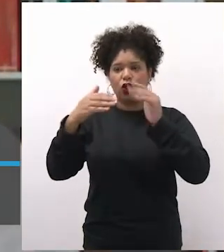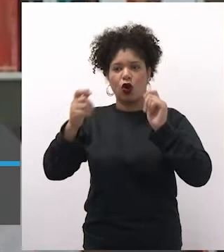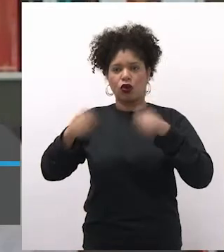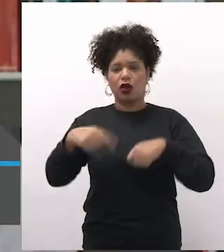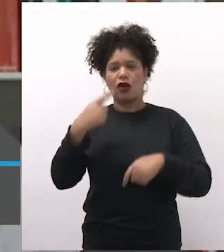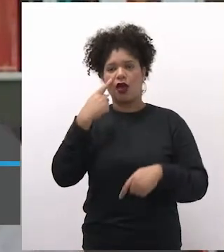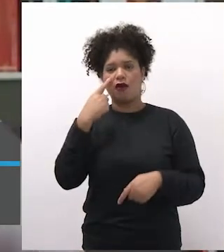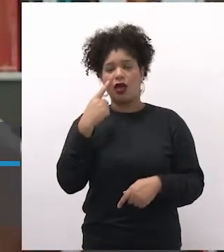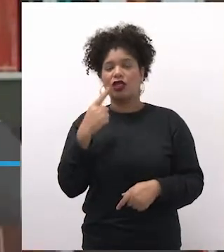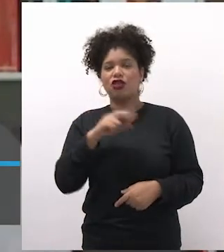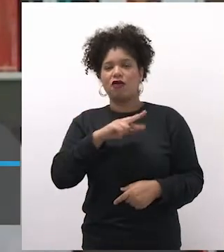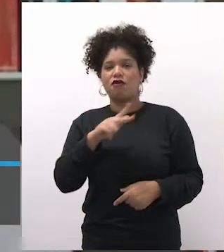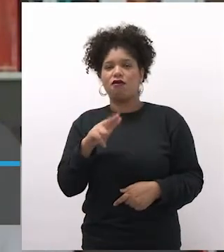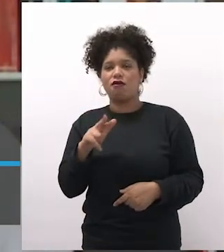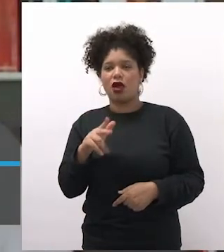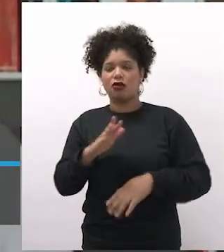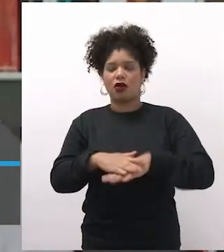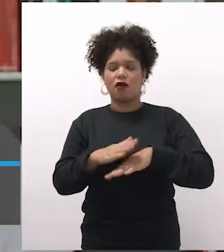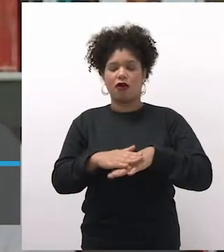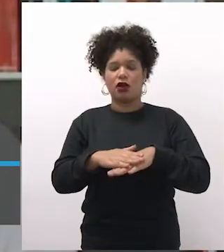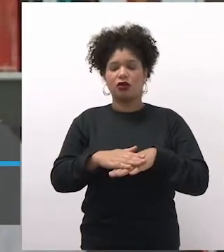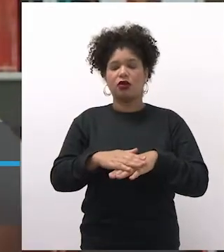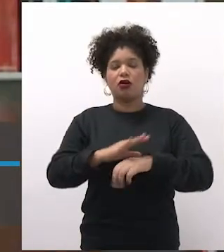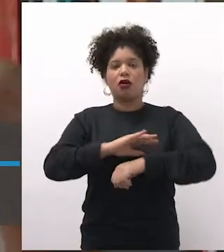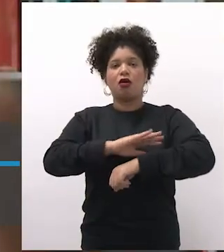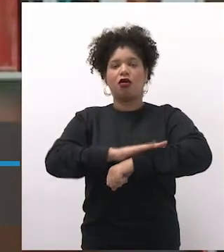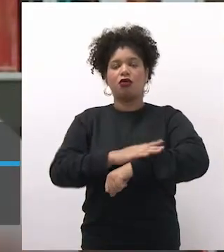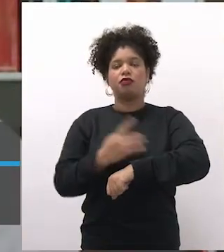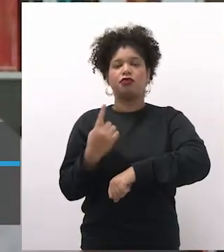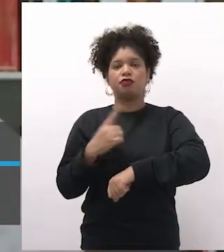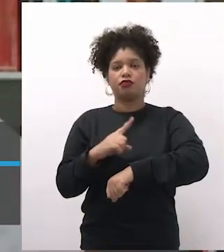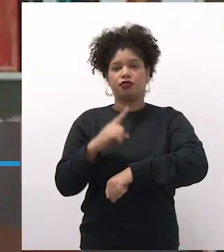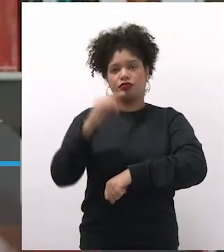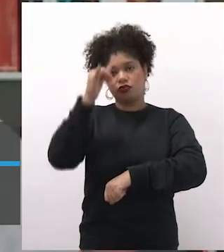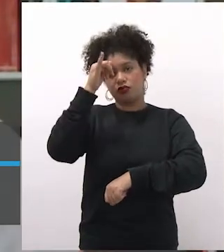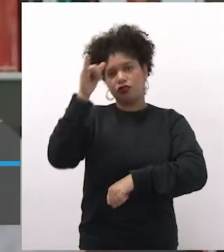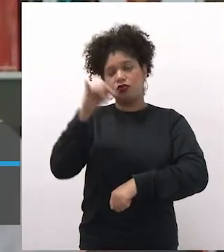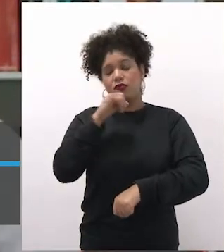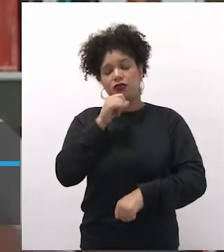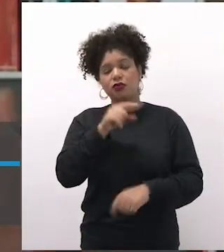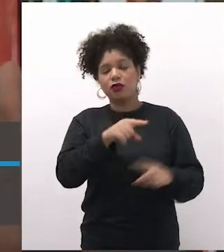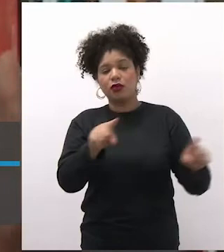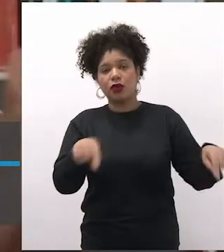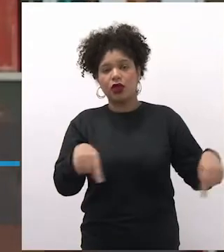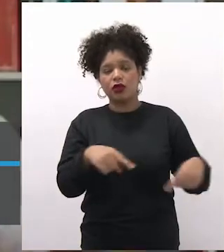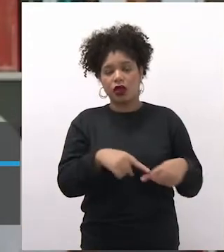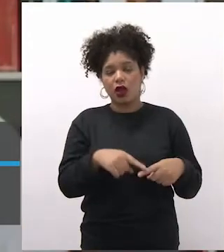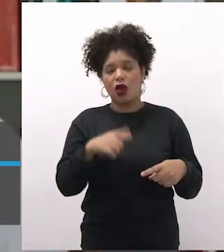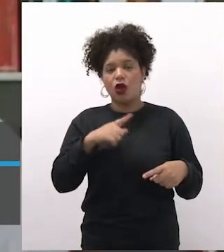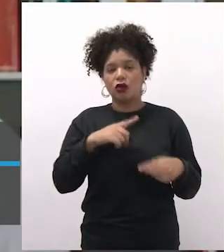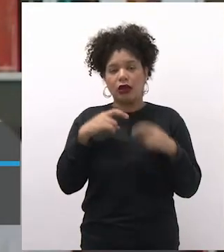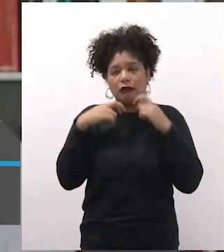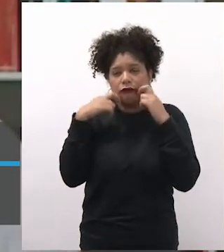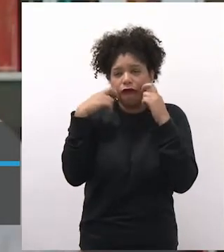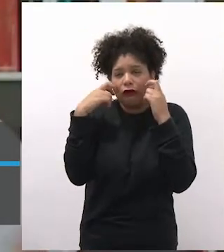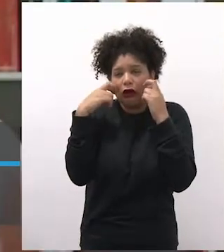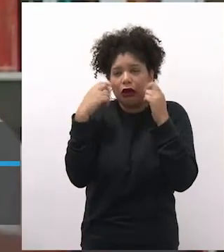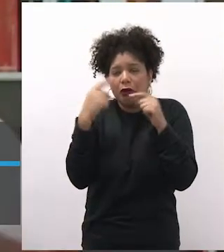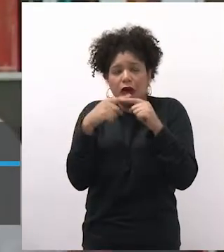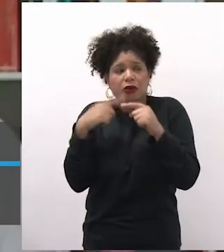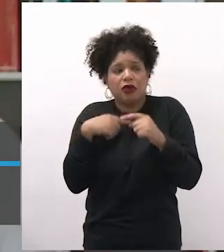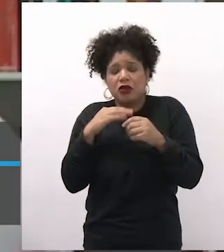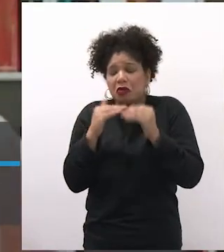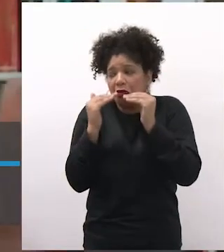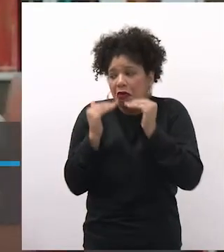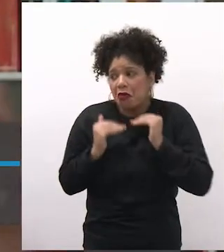atividade antirracista é você olhar para uma criança na sua sala de aula, você entender que ela está inibida porque ela se acha inferior aos colegas que